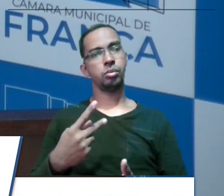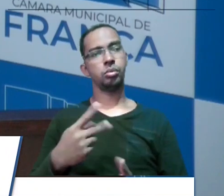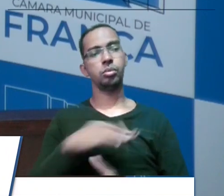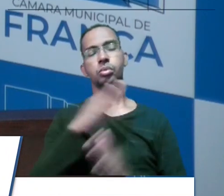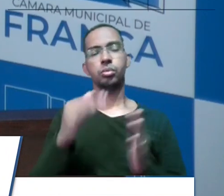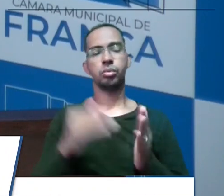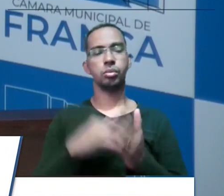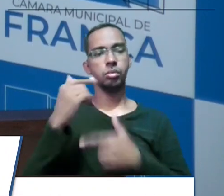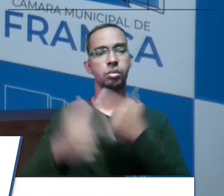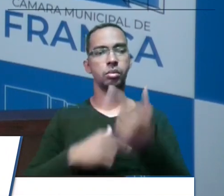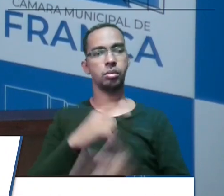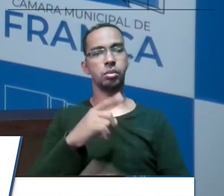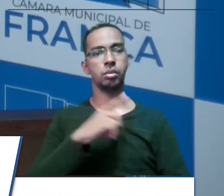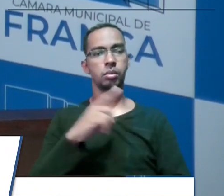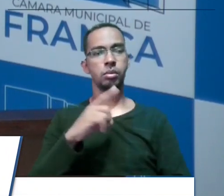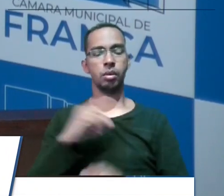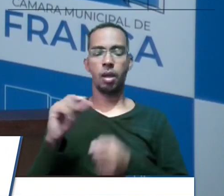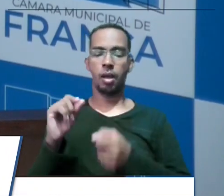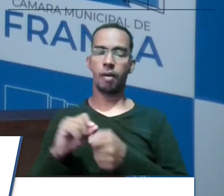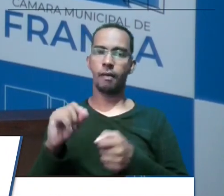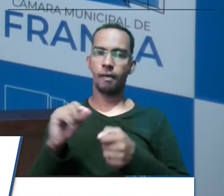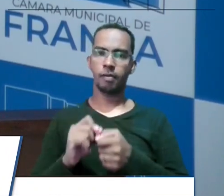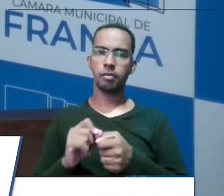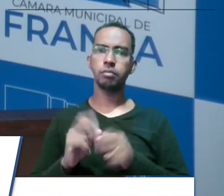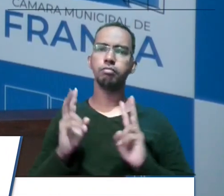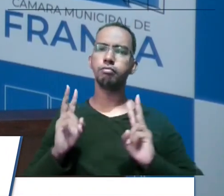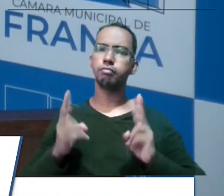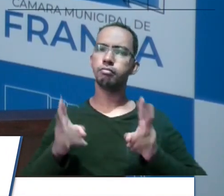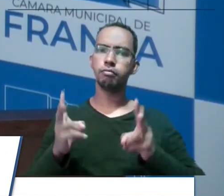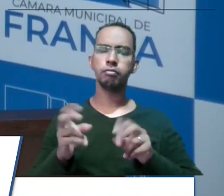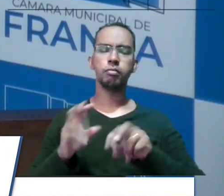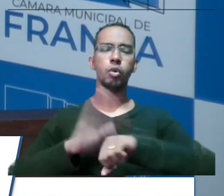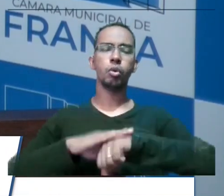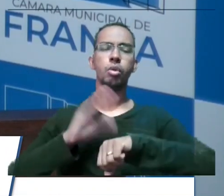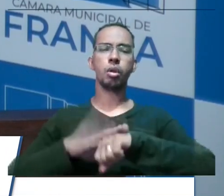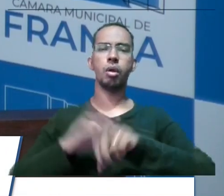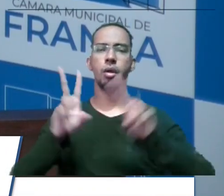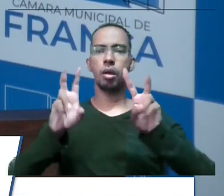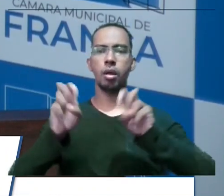vêm fazendo e fizeram durante toda a pandemia.